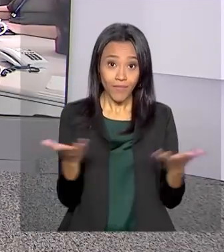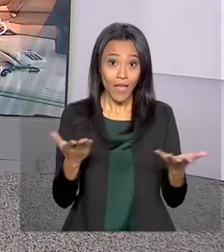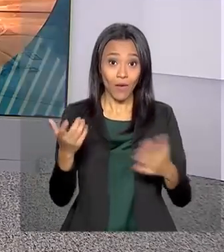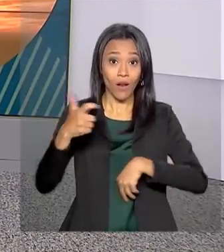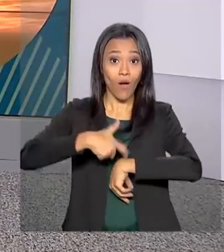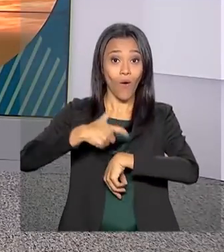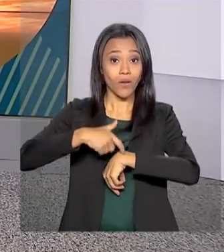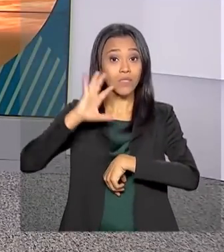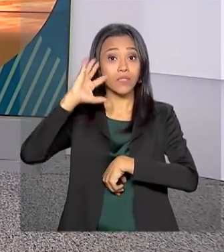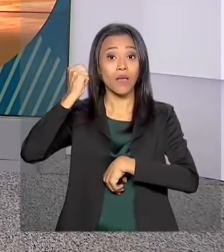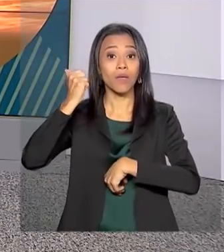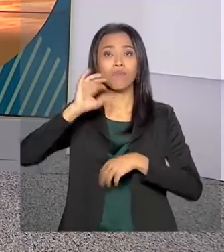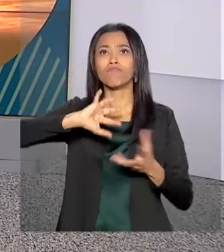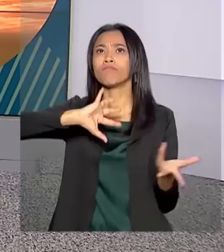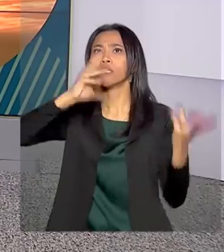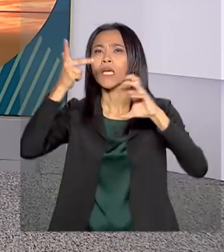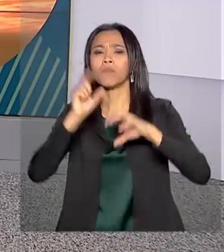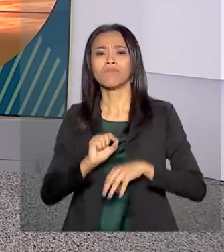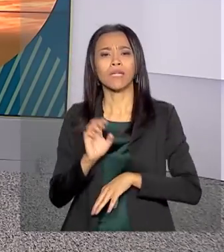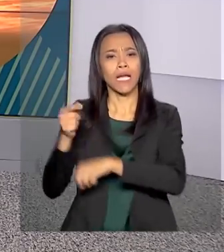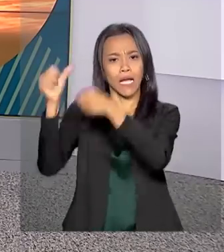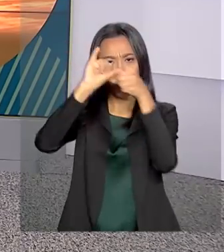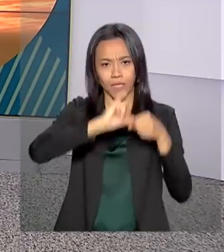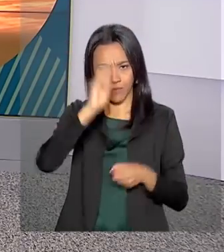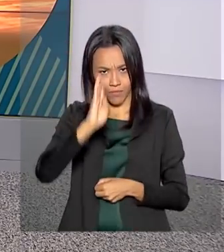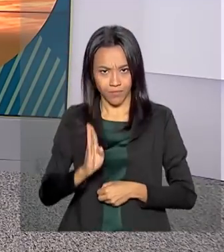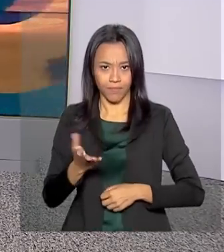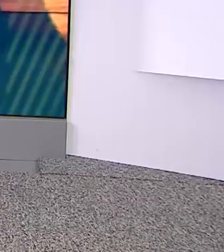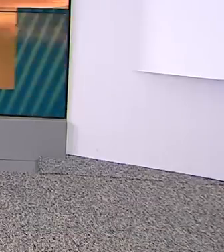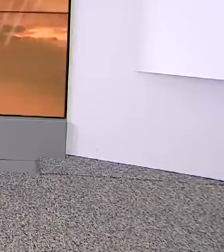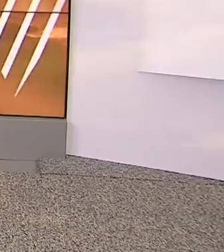agora hora de saber como fica o tempo em algumas capitais